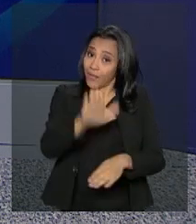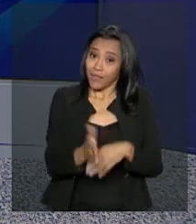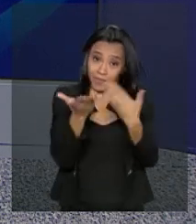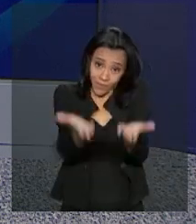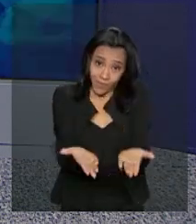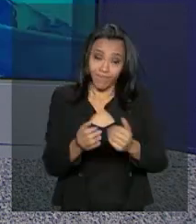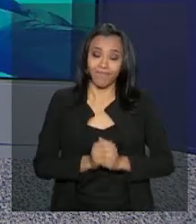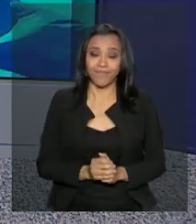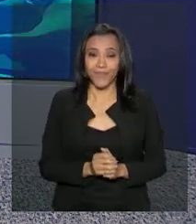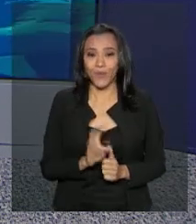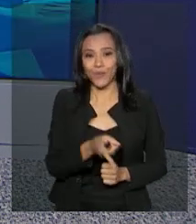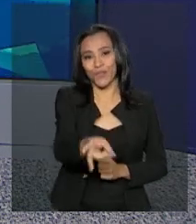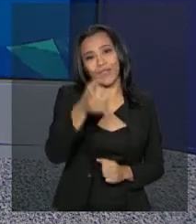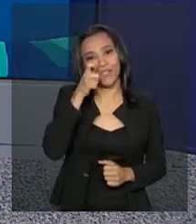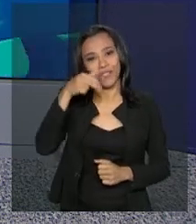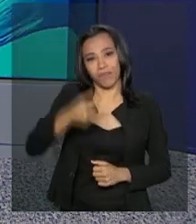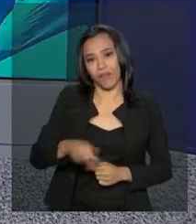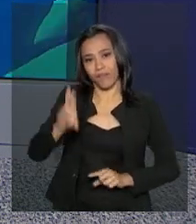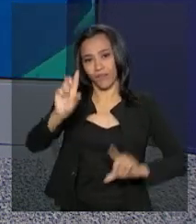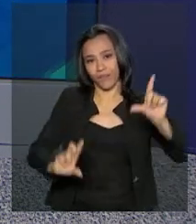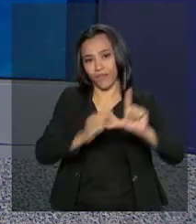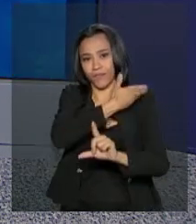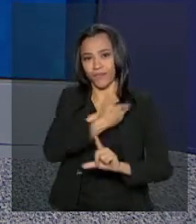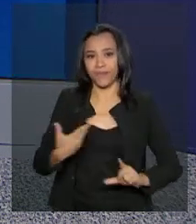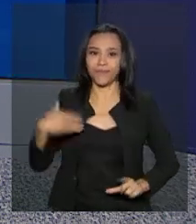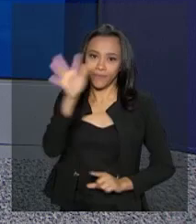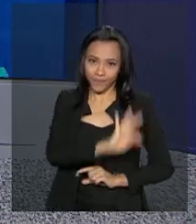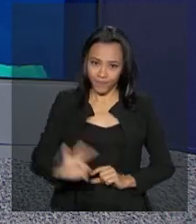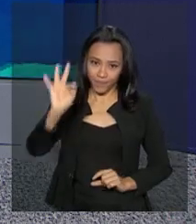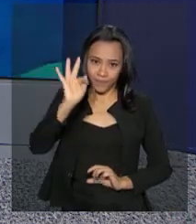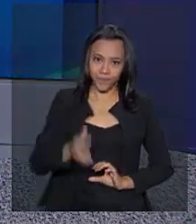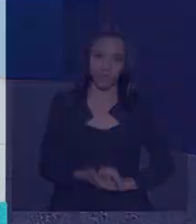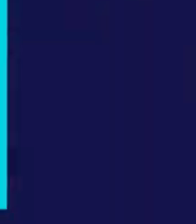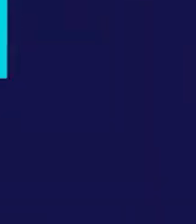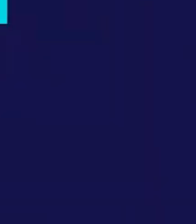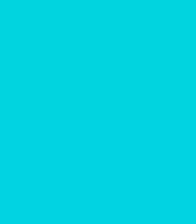tarde pra você continue na nbr a tv do governo federal